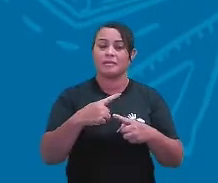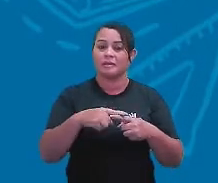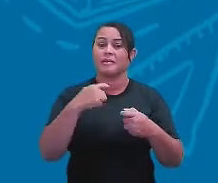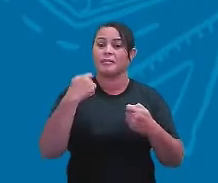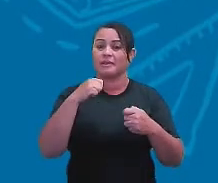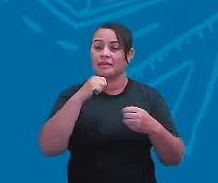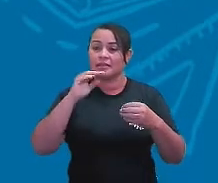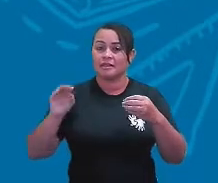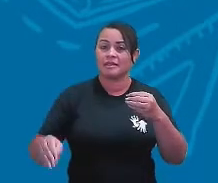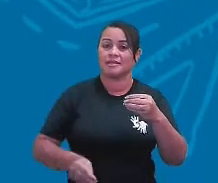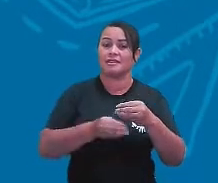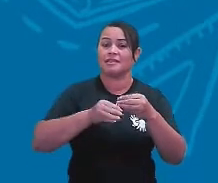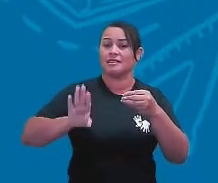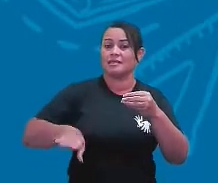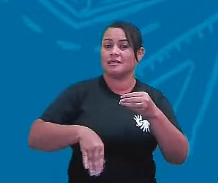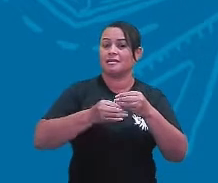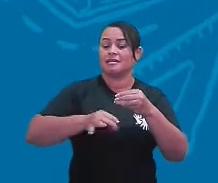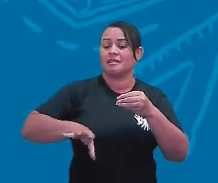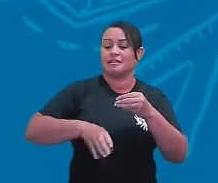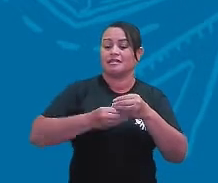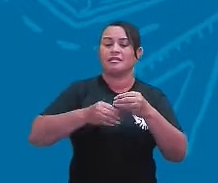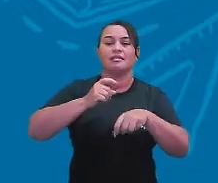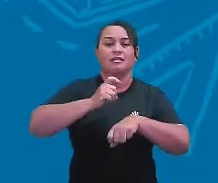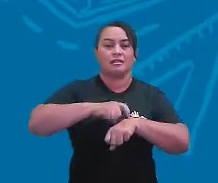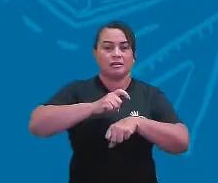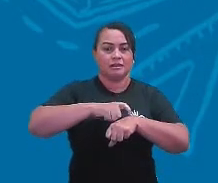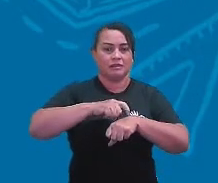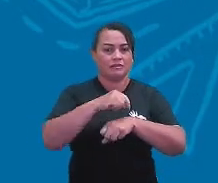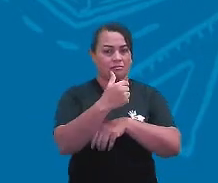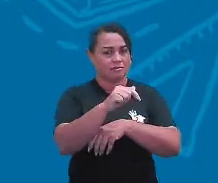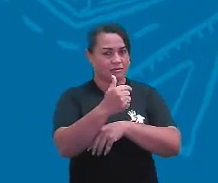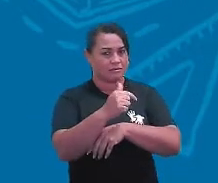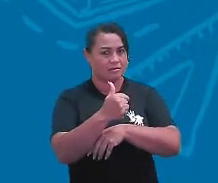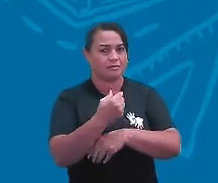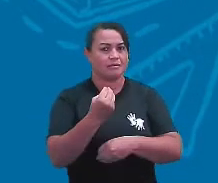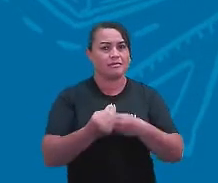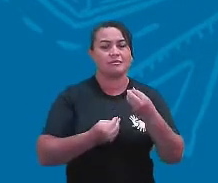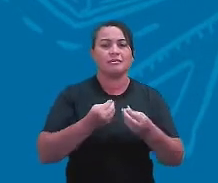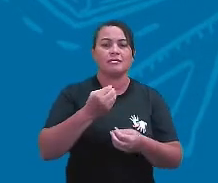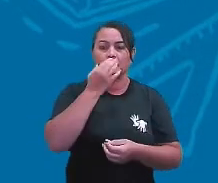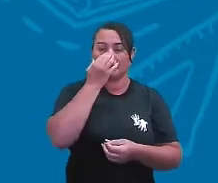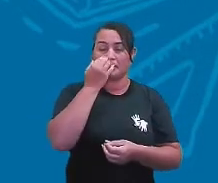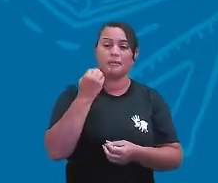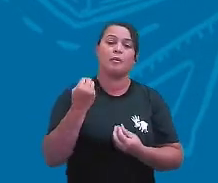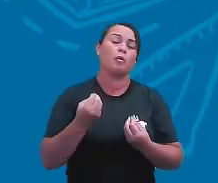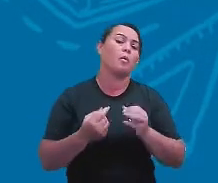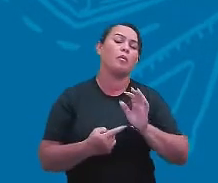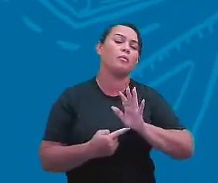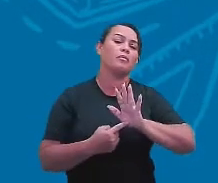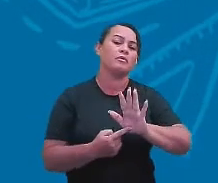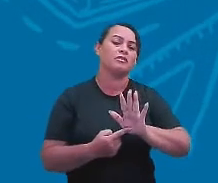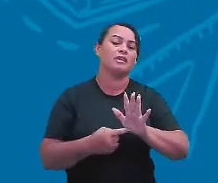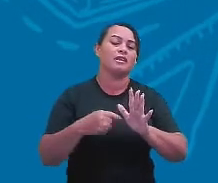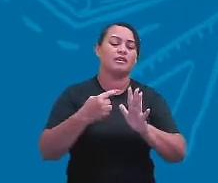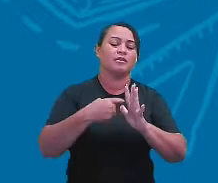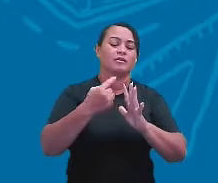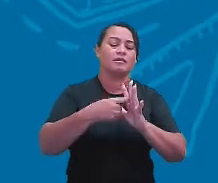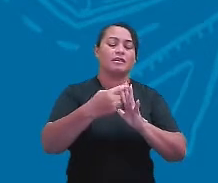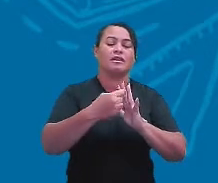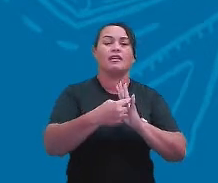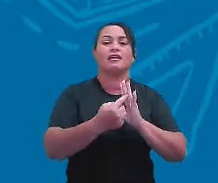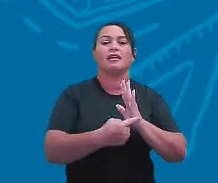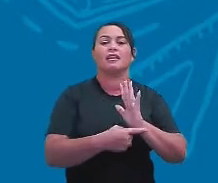dessas complementações de horas que a gente não tem aí representada no calendário.